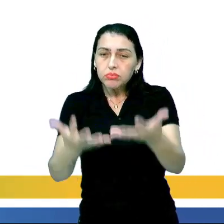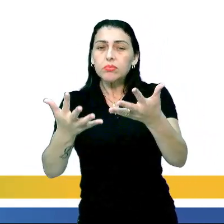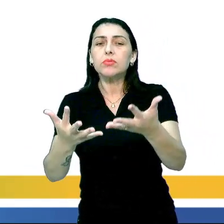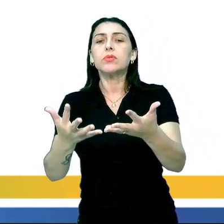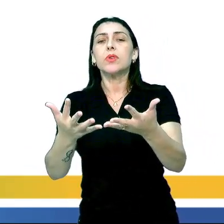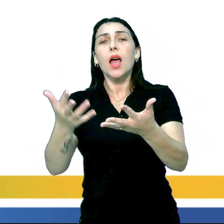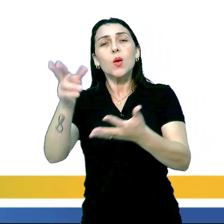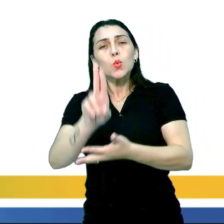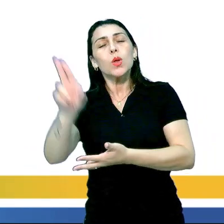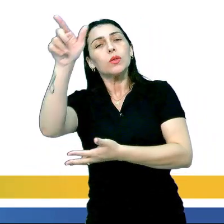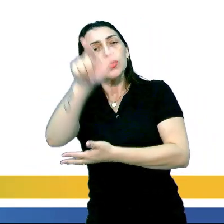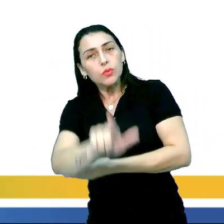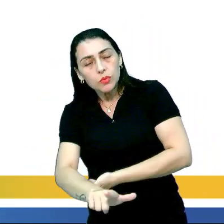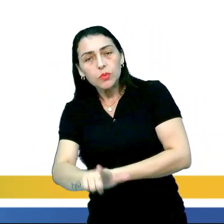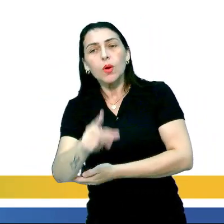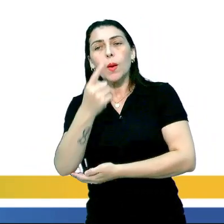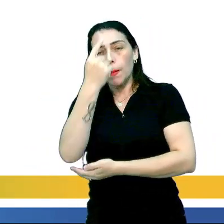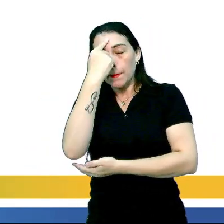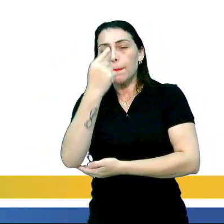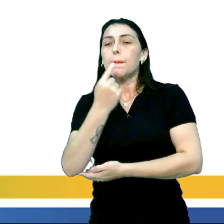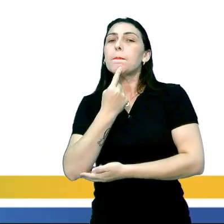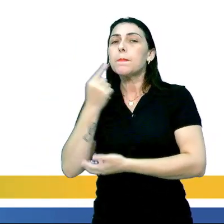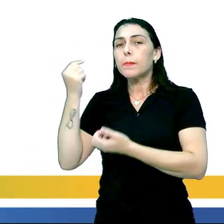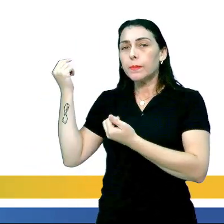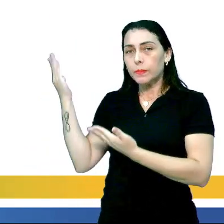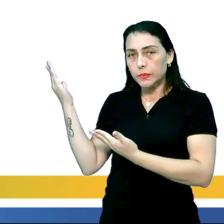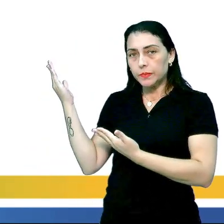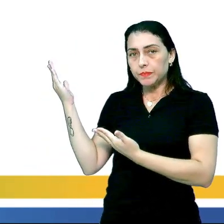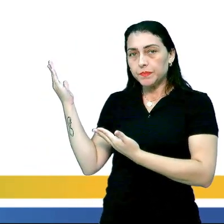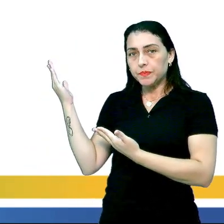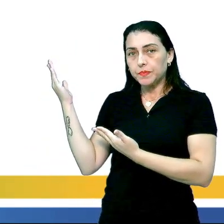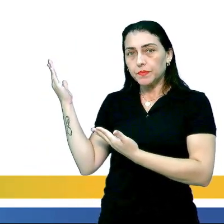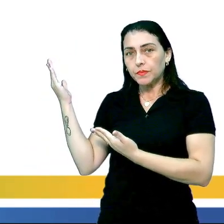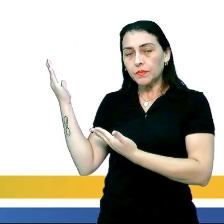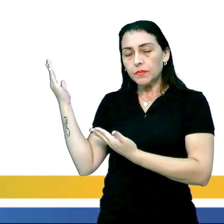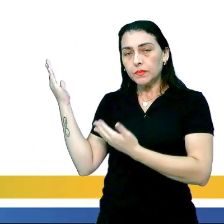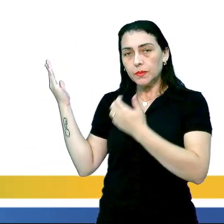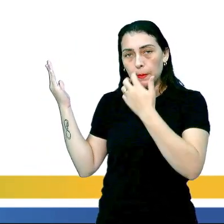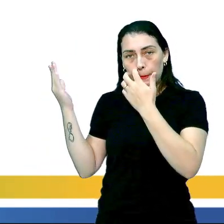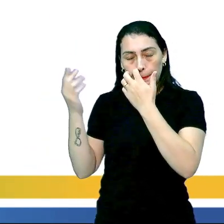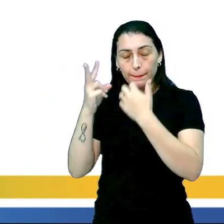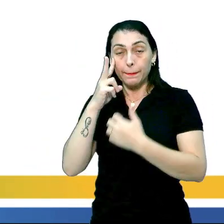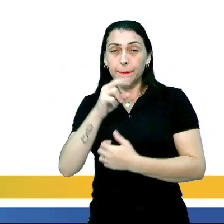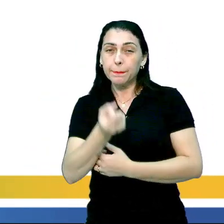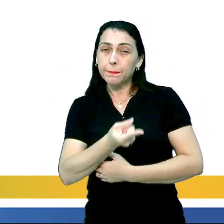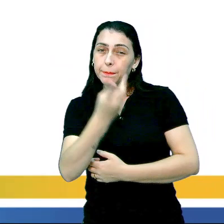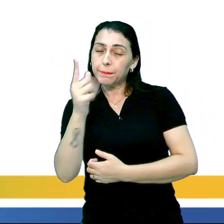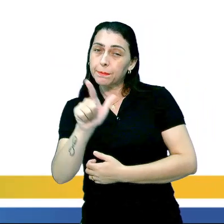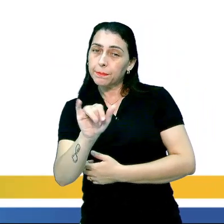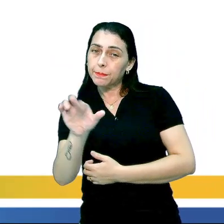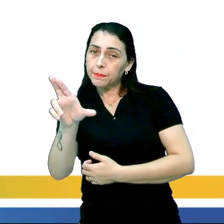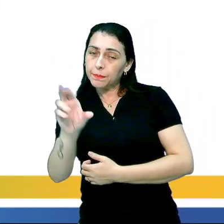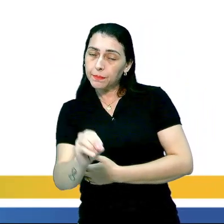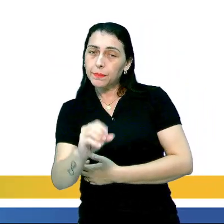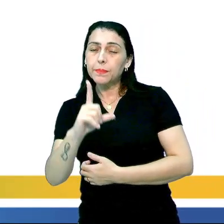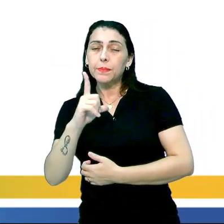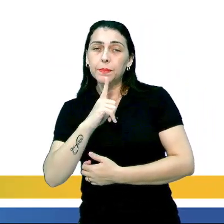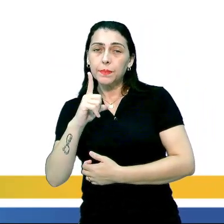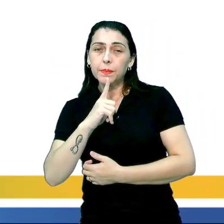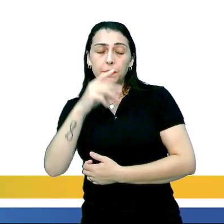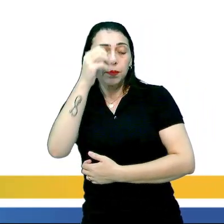que imagem interessante que a gente vai observar. Como vocês podem ver, olha a quantidade de lixo que